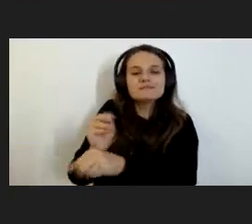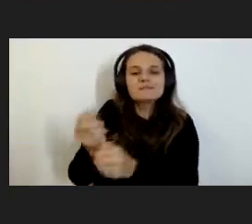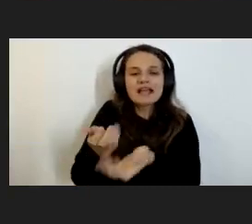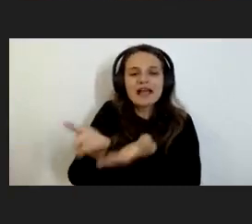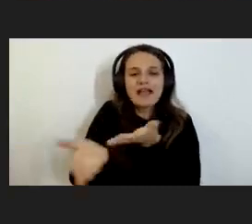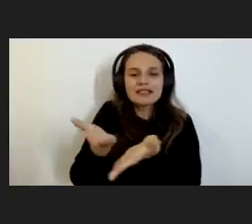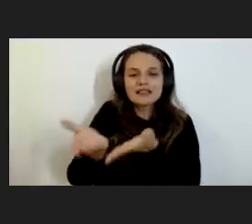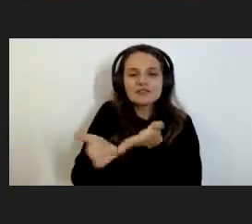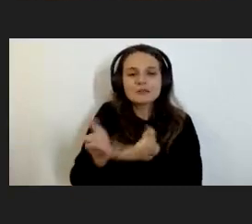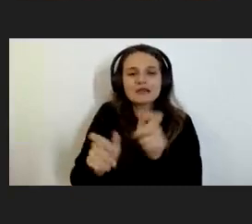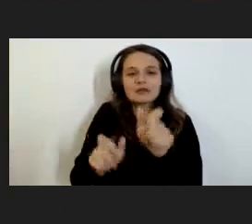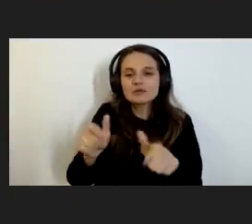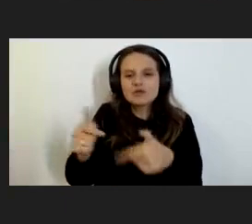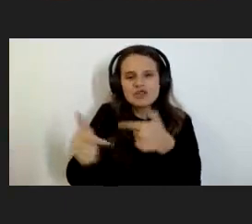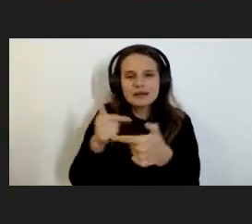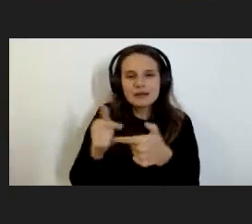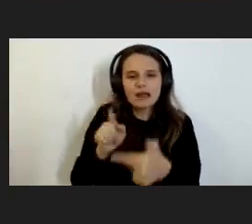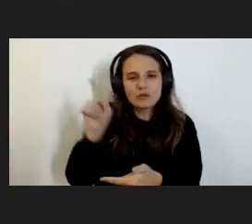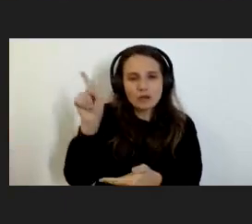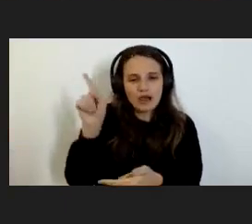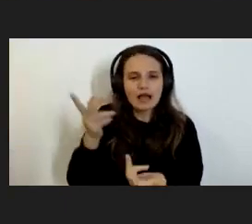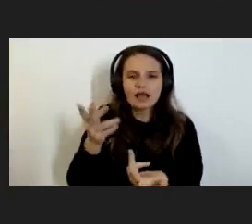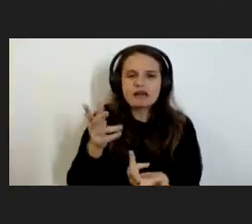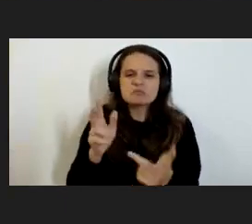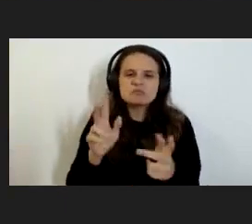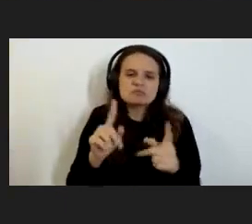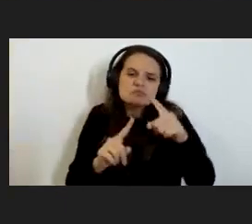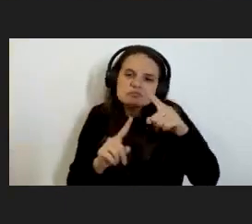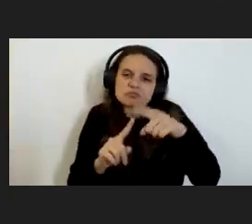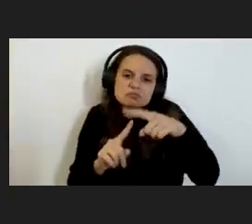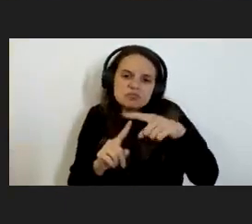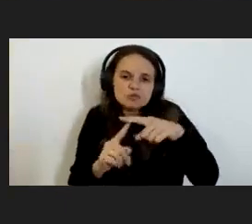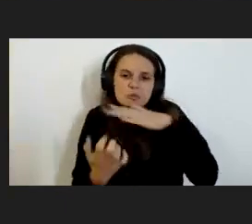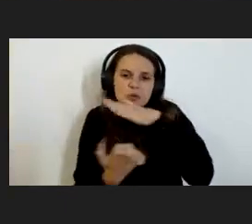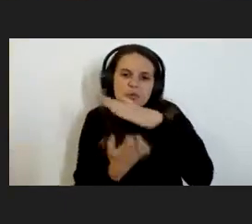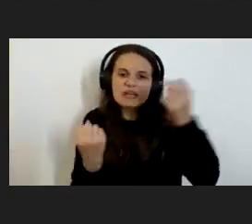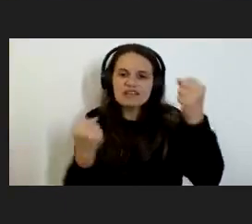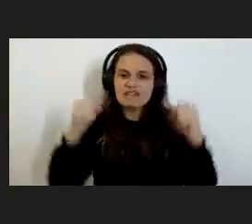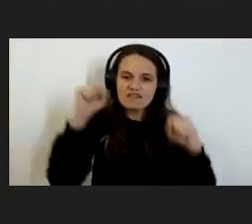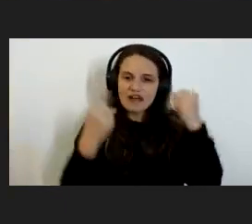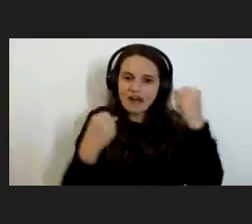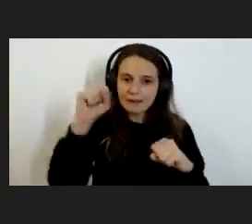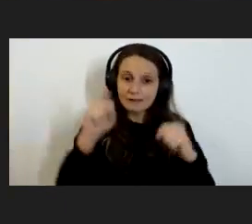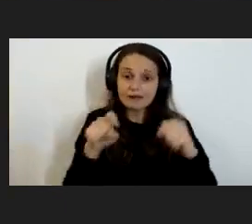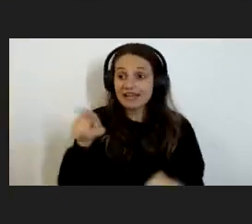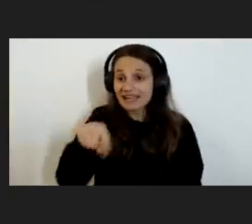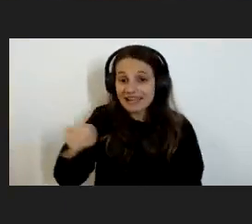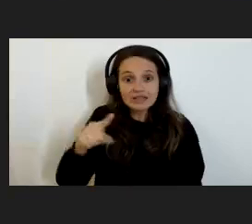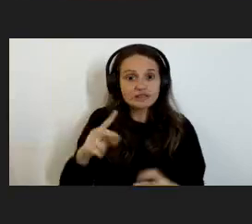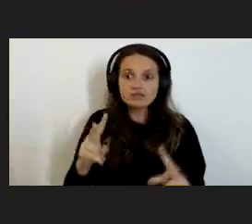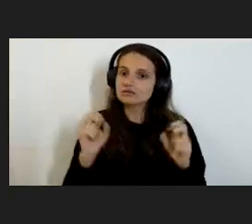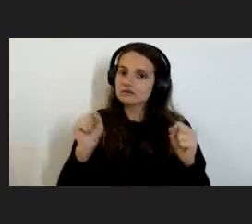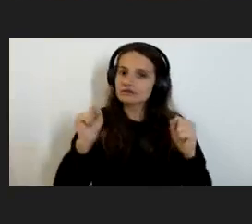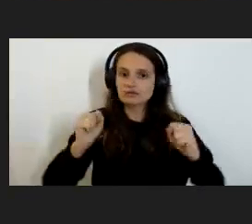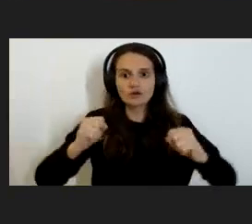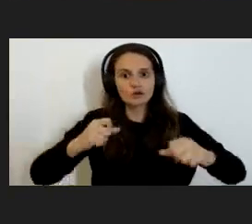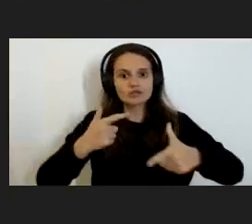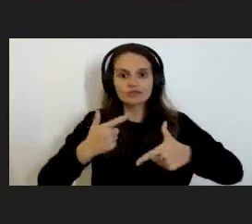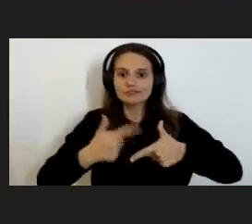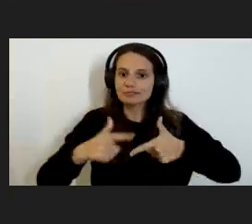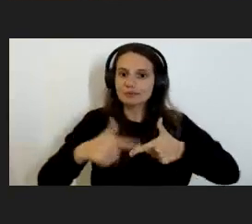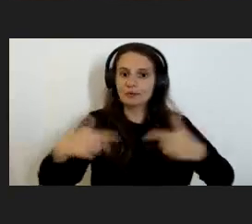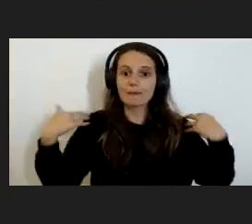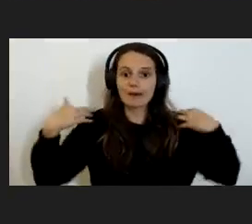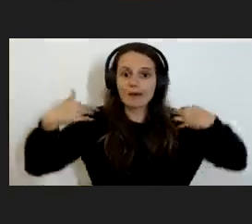trabalhadores do distrito, que era tipo empresa, fábrica. Por exemplo, eles tinham muito problema no ombro, porque tinha que produzir